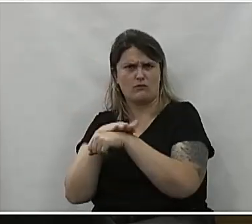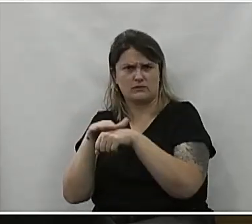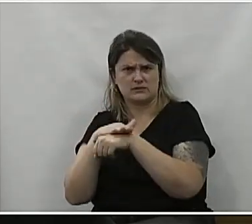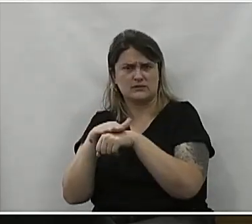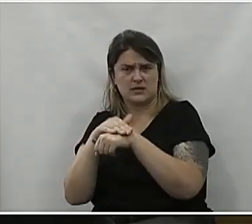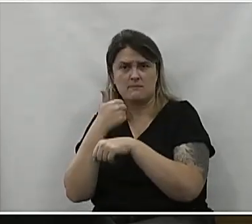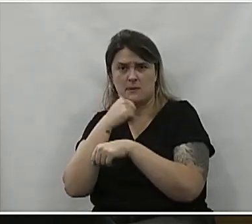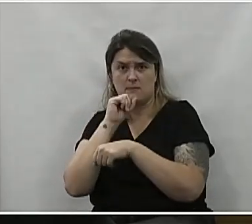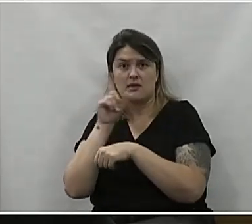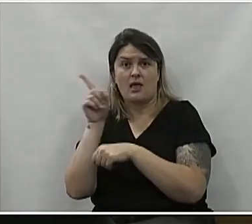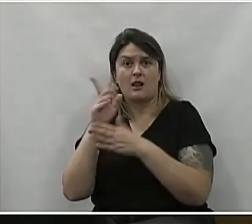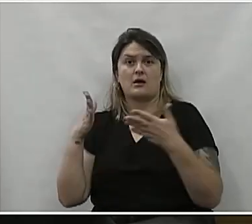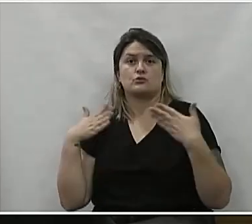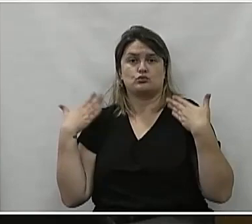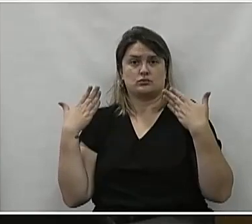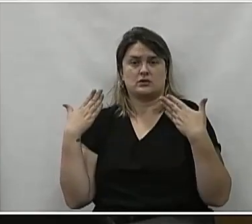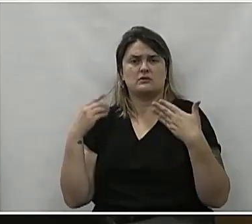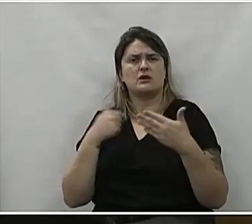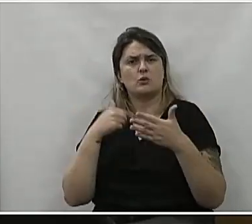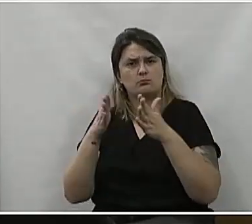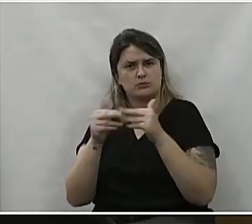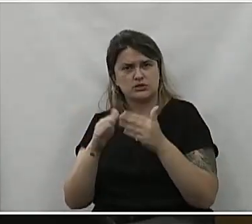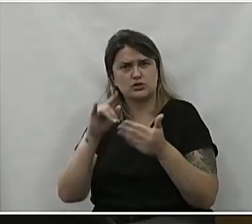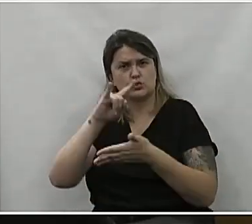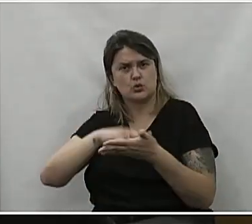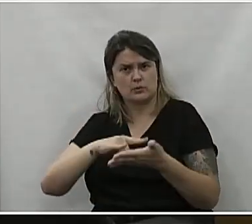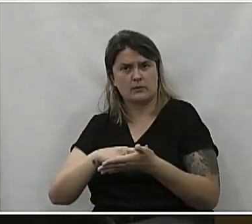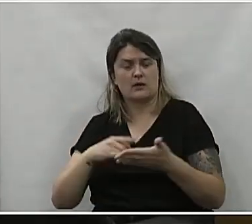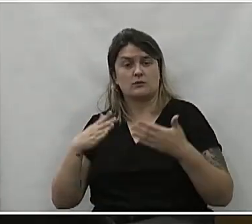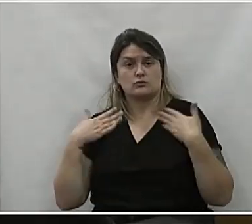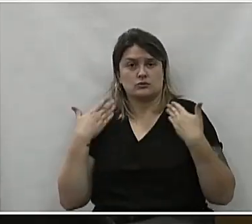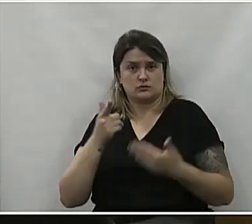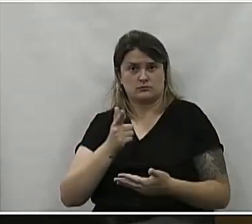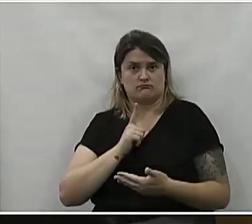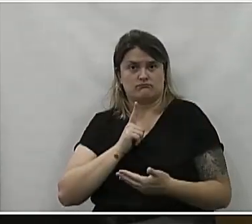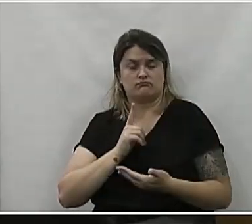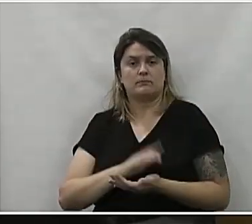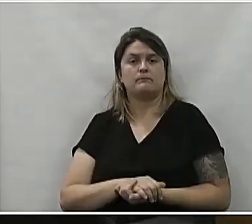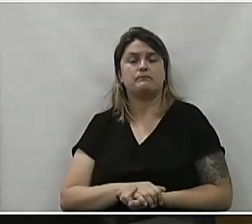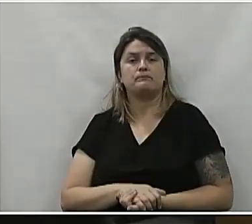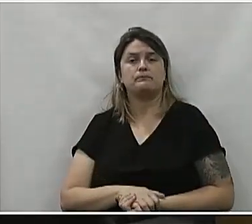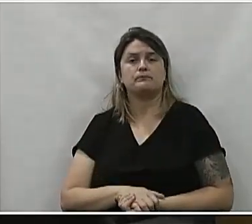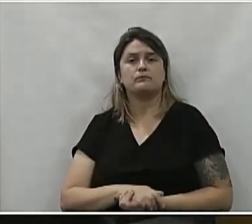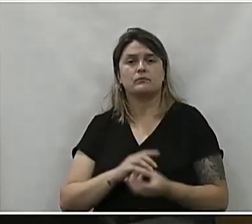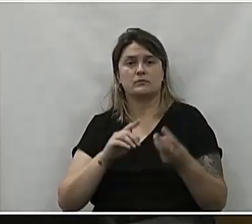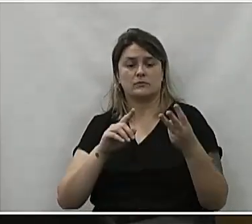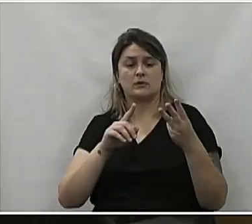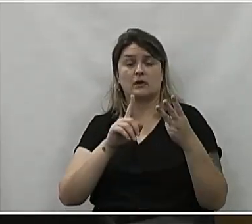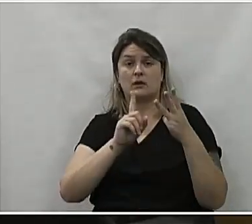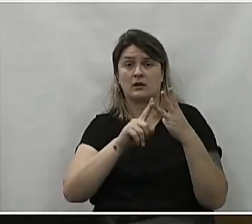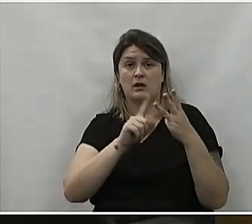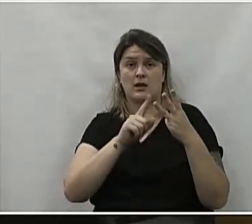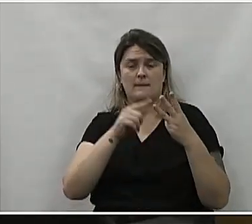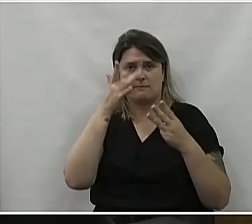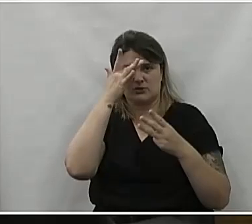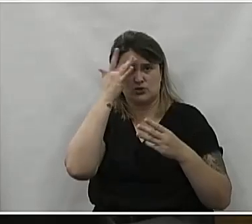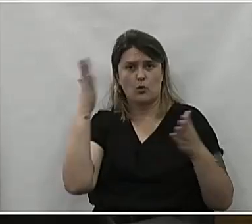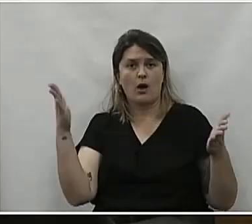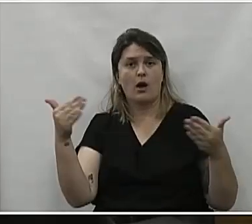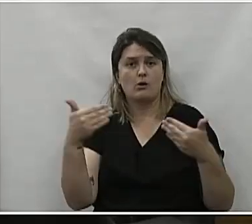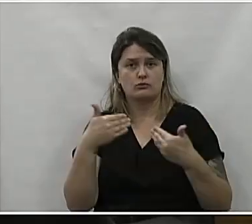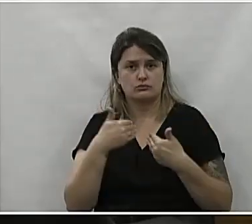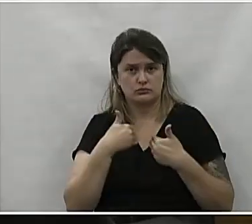menino Ela tá assustada Eu pedi documentação Ela tá bem assustada Outro caso Um autista Semana passada